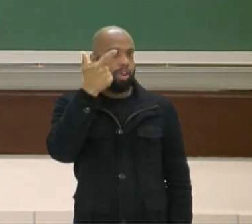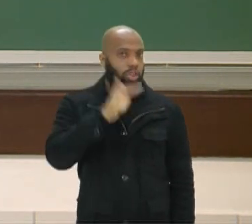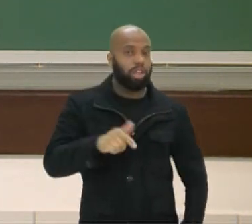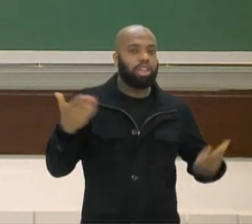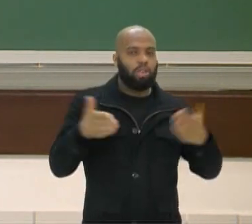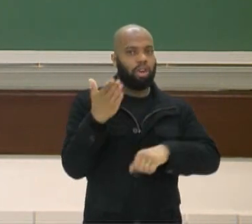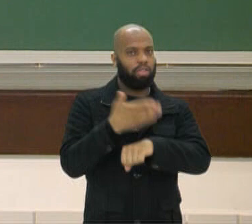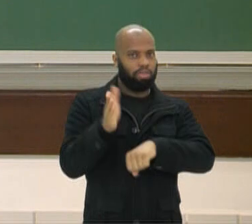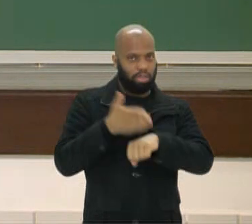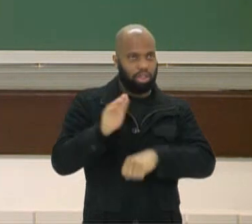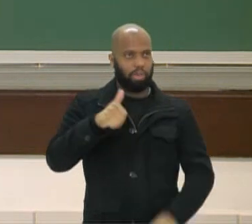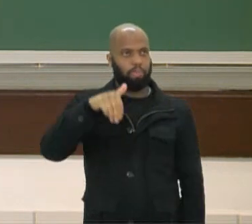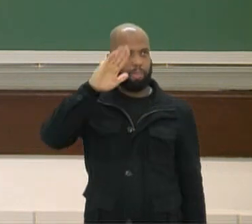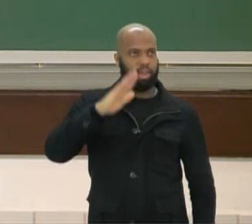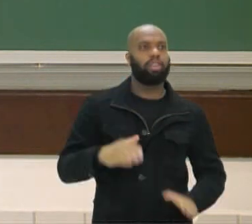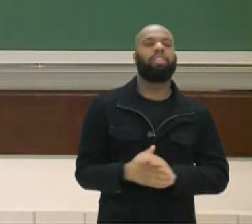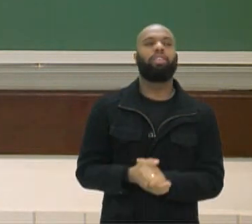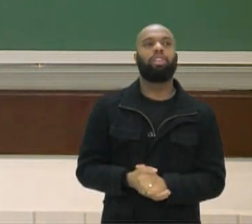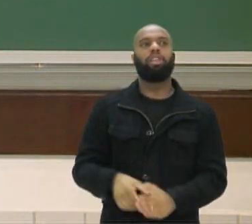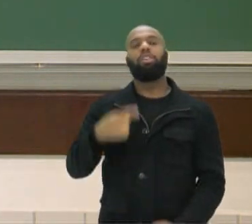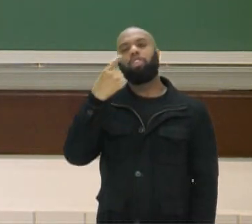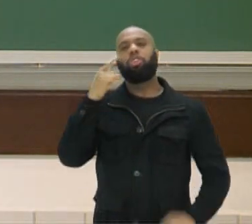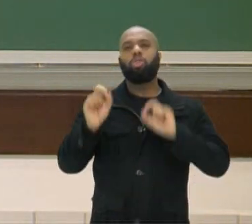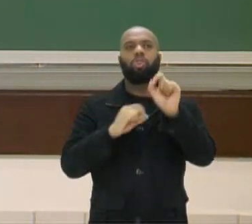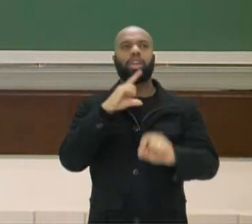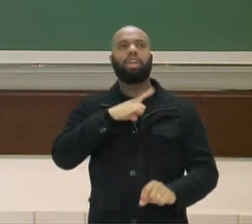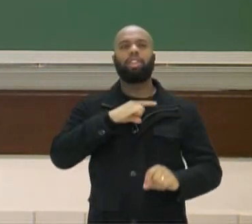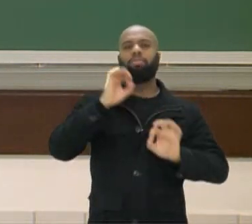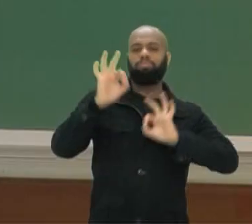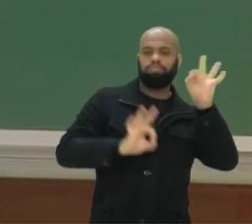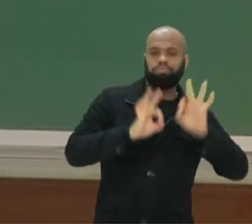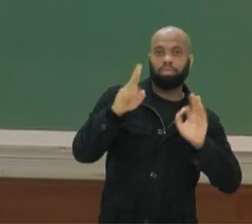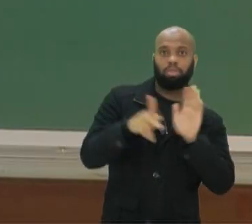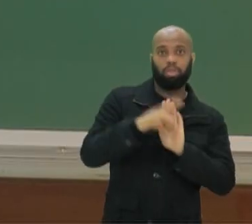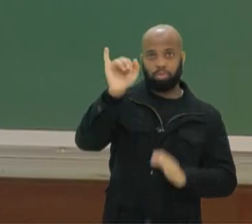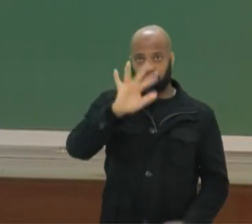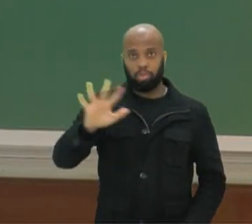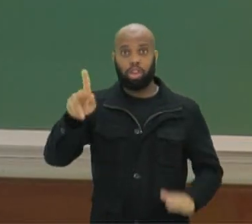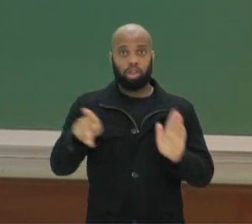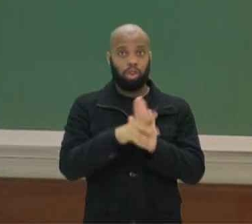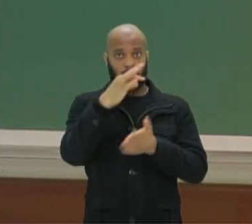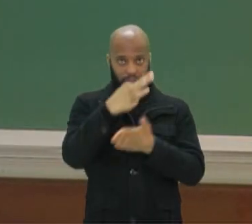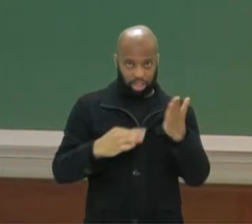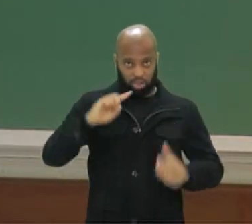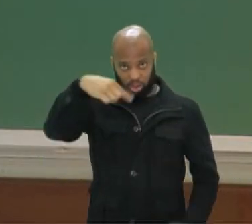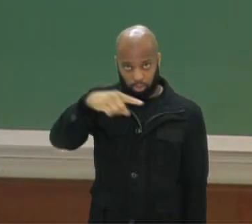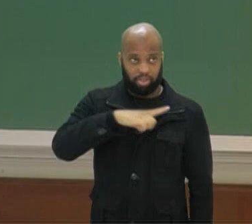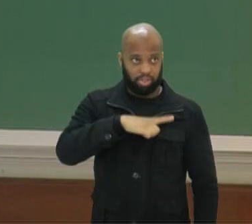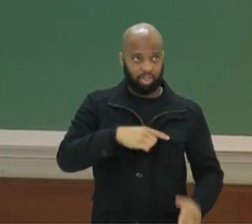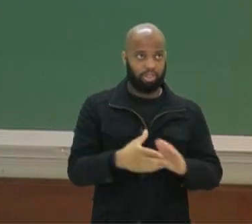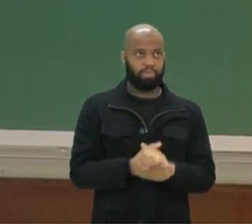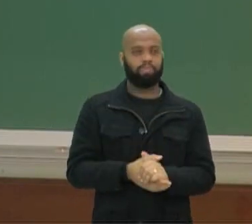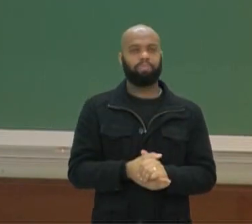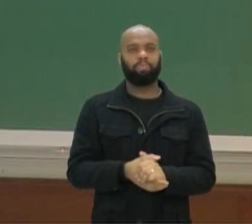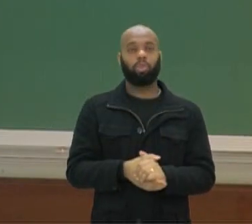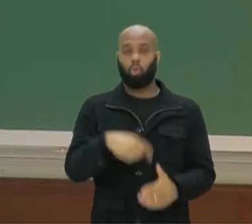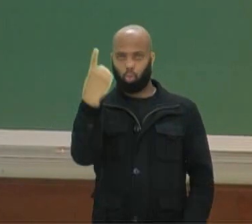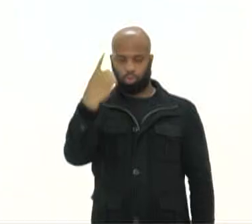vamos praticar mais, tá ok? Então aqui a gente tem uma preparação para a imagem, para o nosso texto.